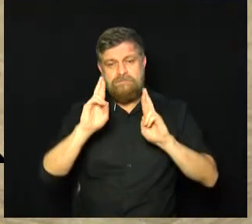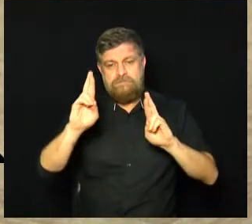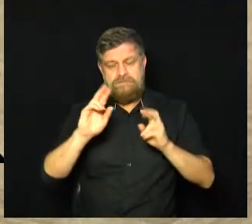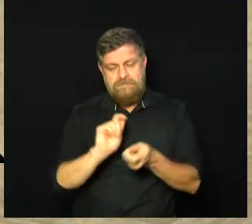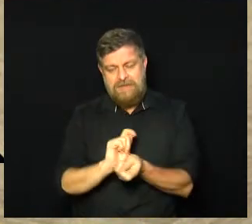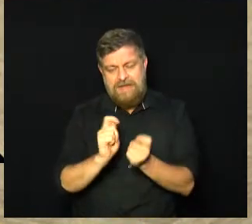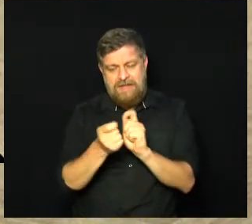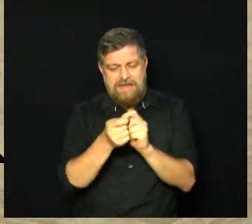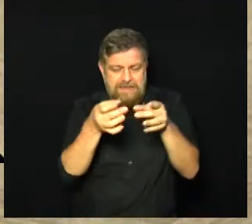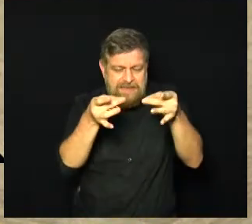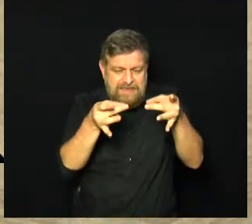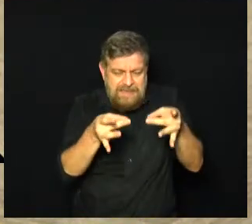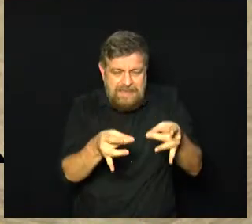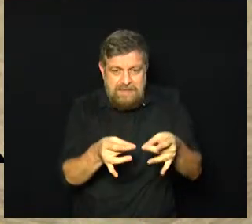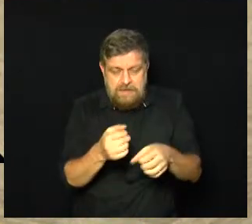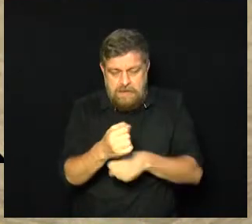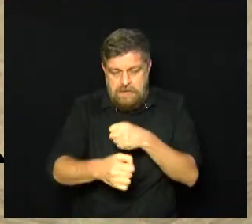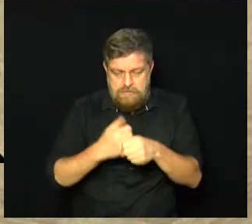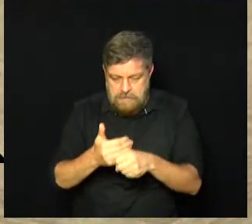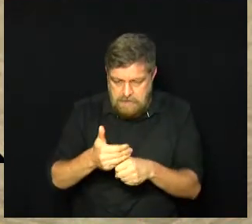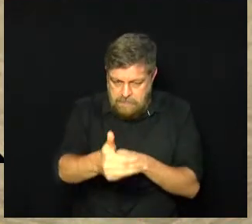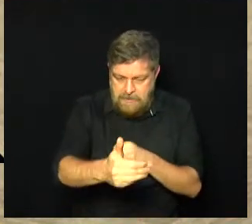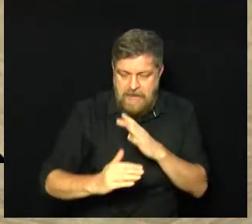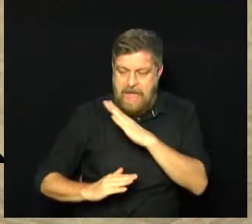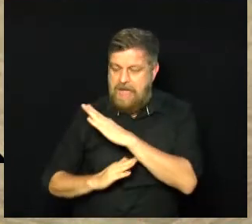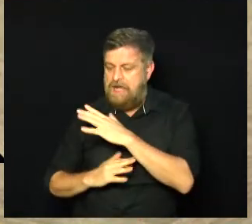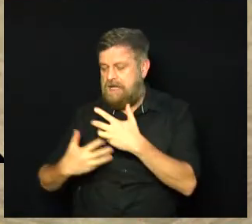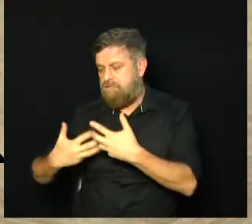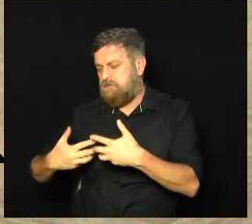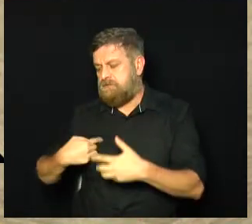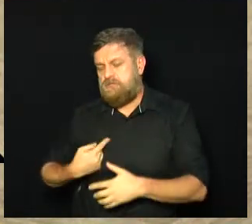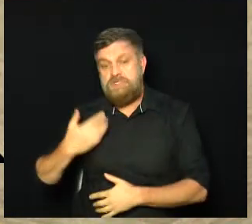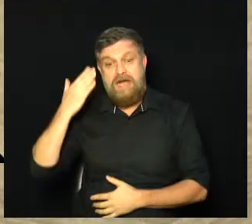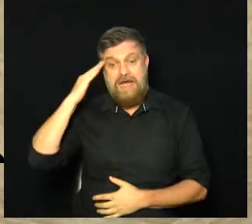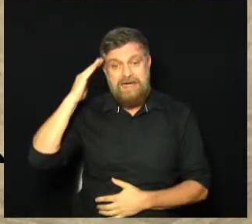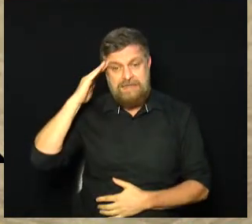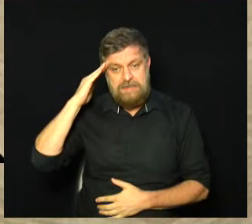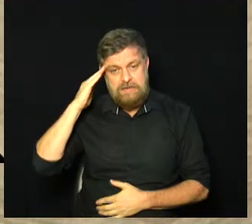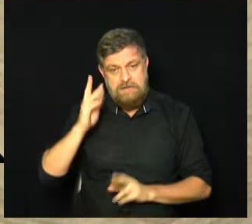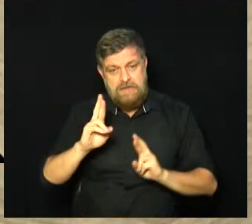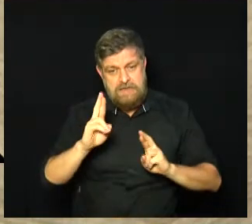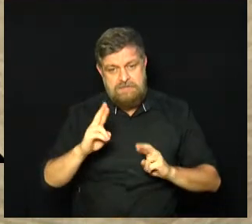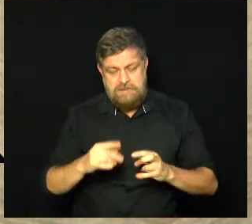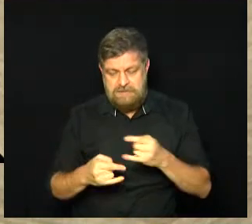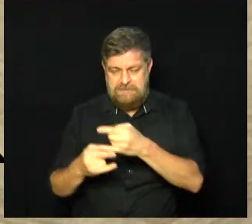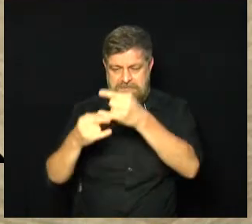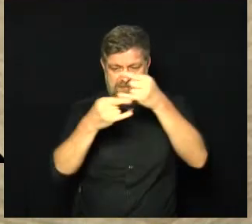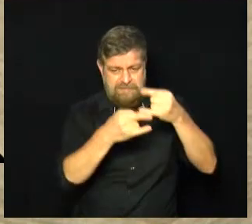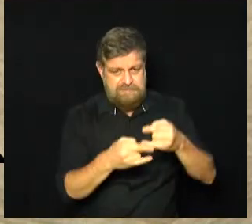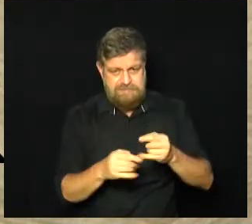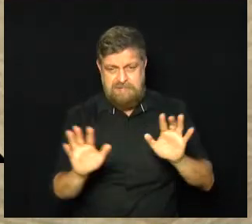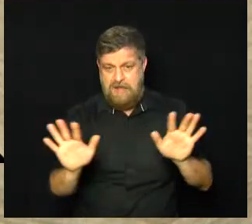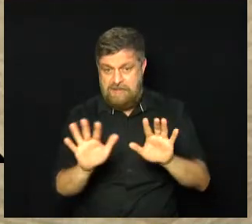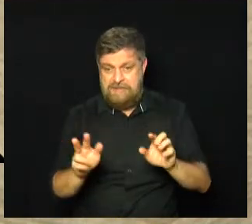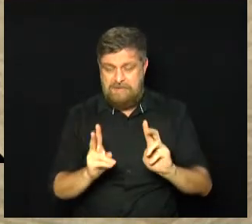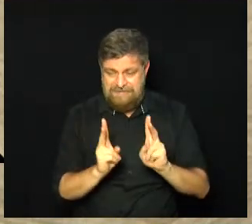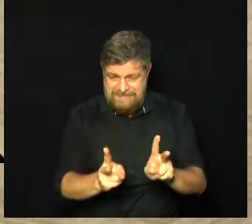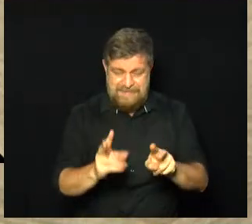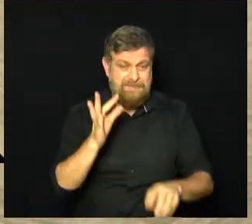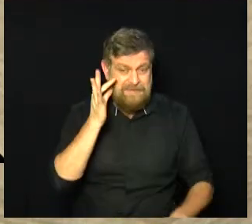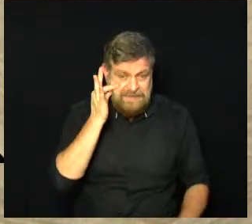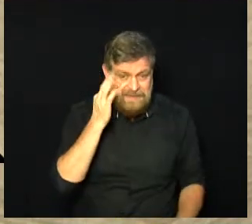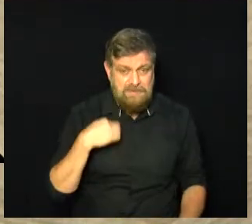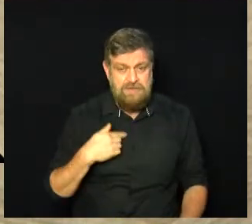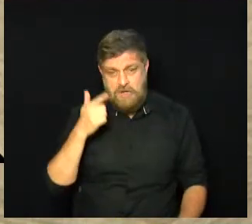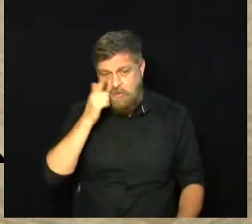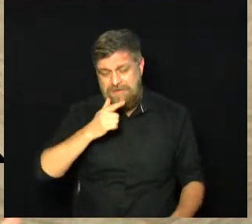ano de 2020, entendendo um pouco melhor como essa casa funciona, esperando que a gente não volte para o remoto, que a gente continue presencial e que a gente consiga fazer